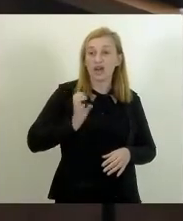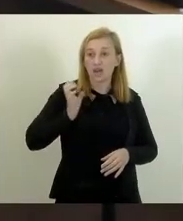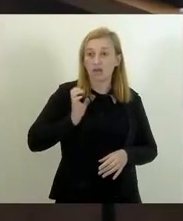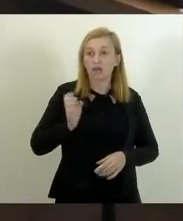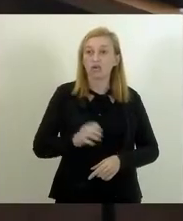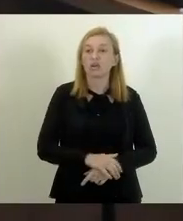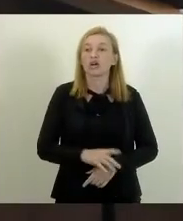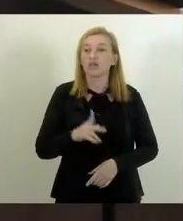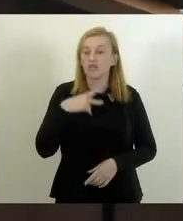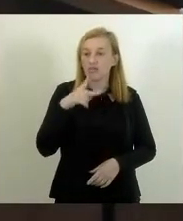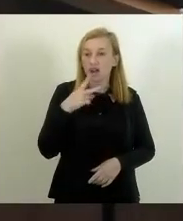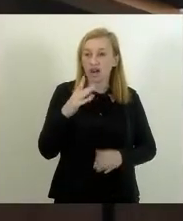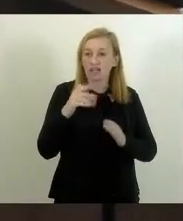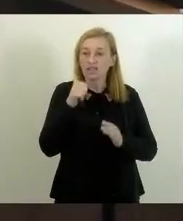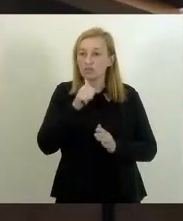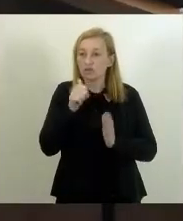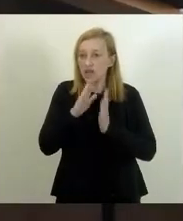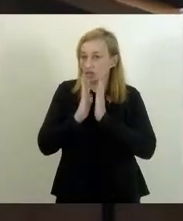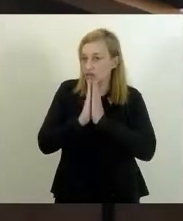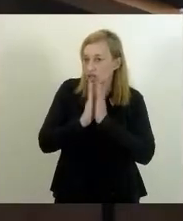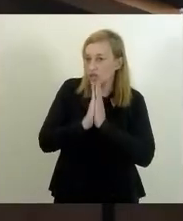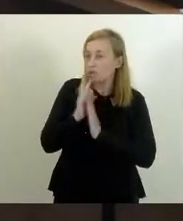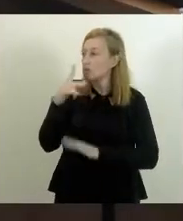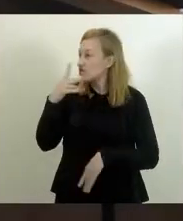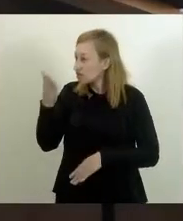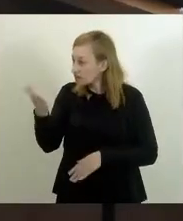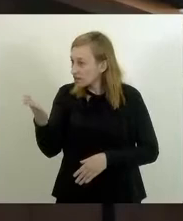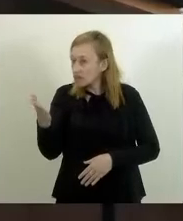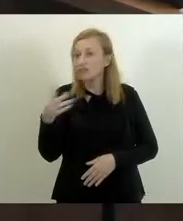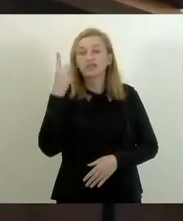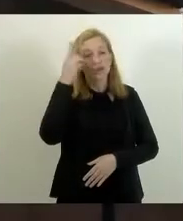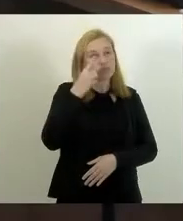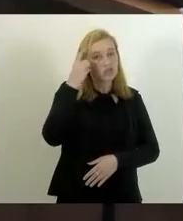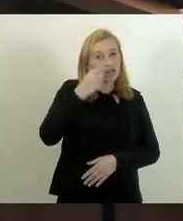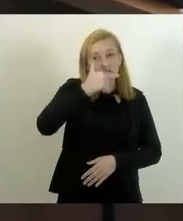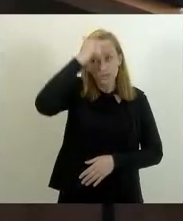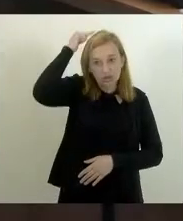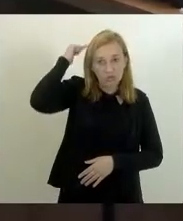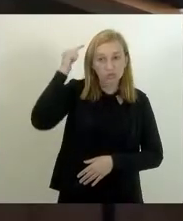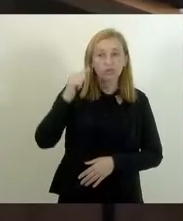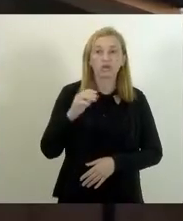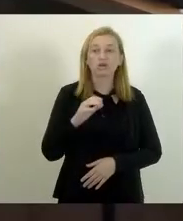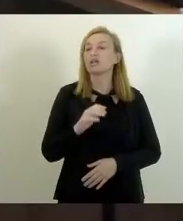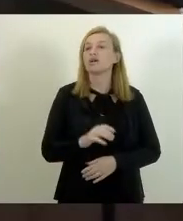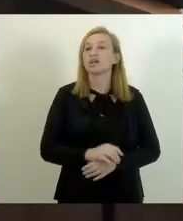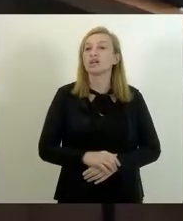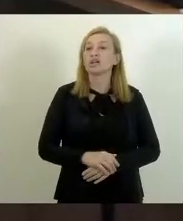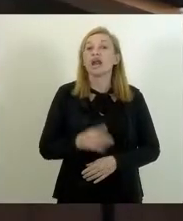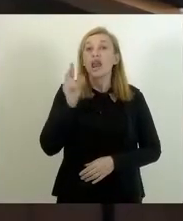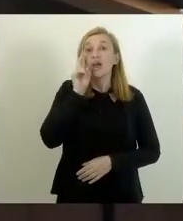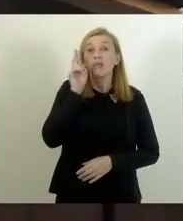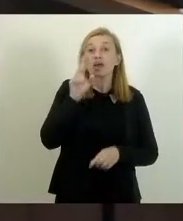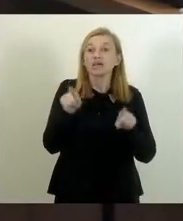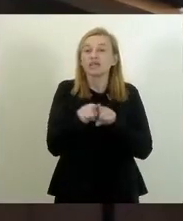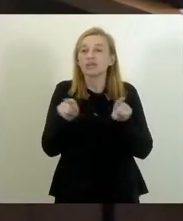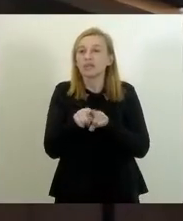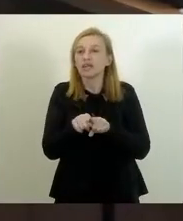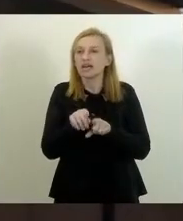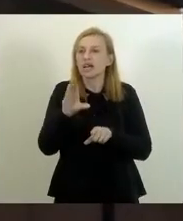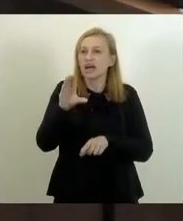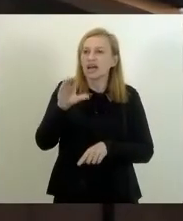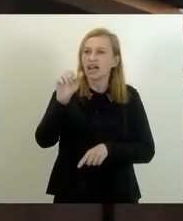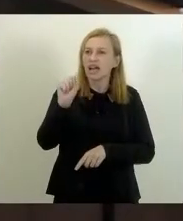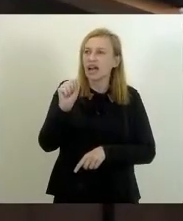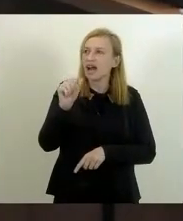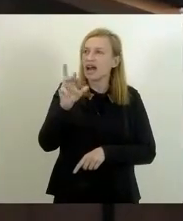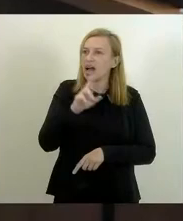porque, ao falar das rezadeiras, e como comentava aqui com o deputado Luiz Paulo ao canto, lembrei também das garrafadas, porque